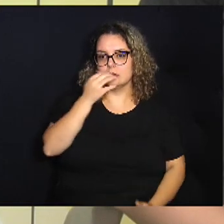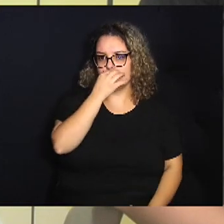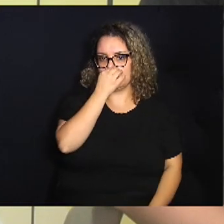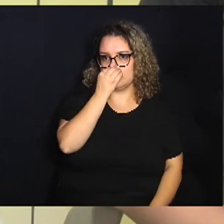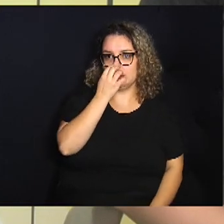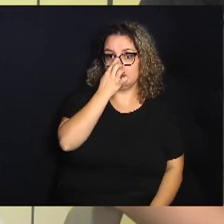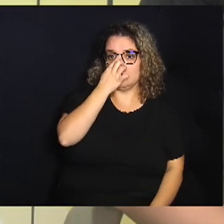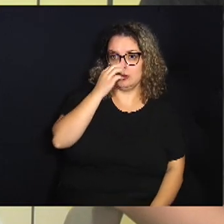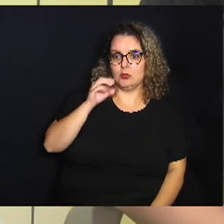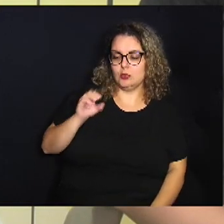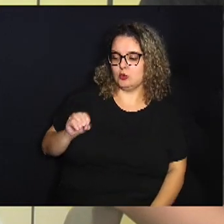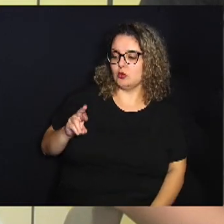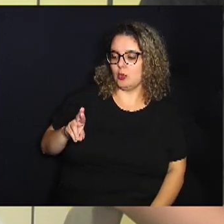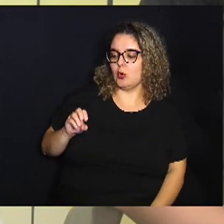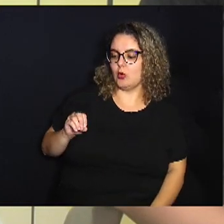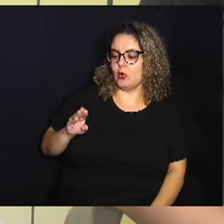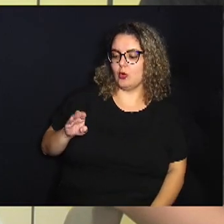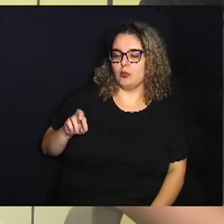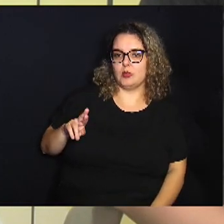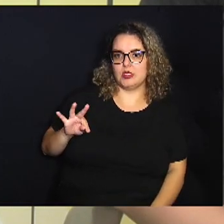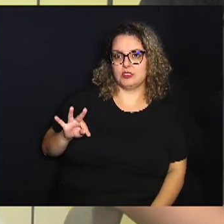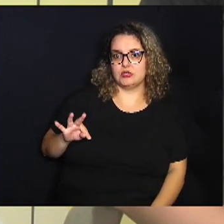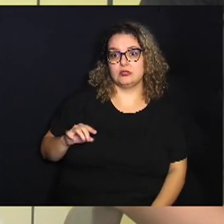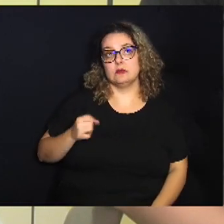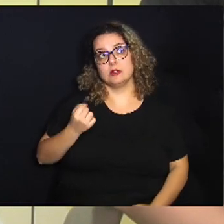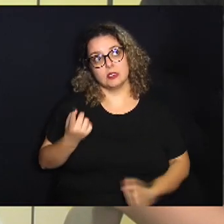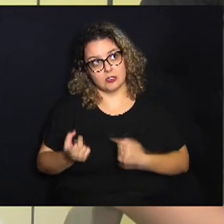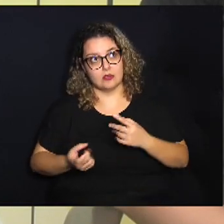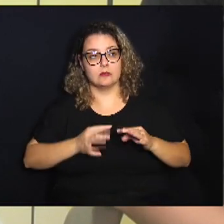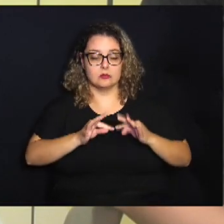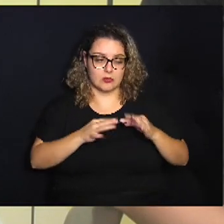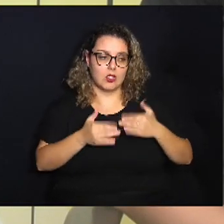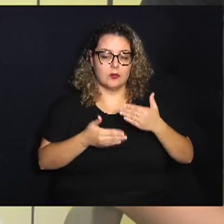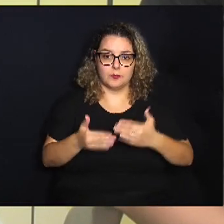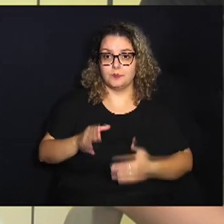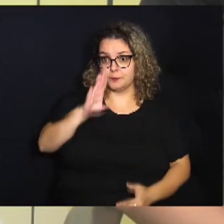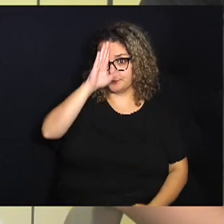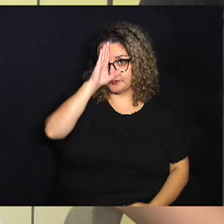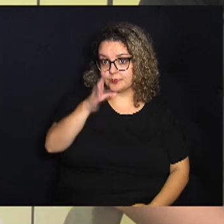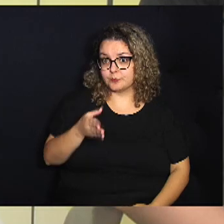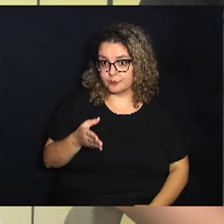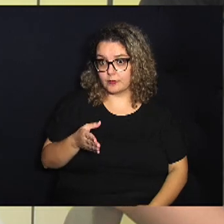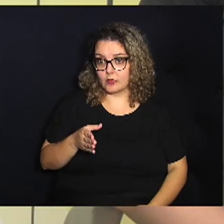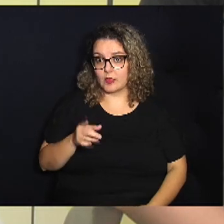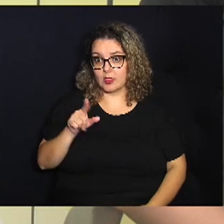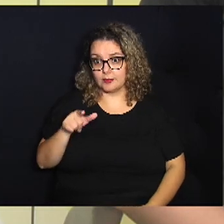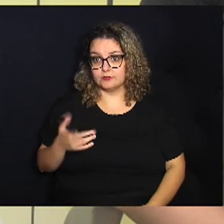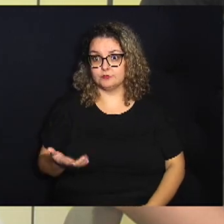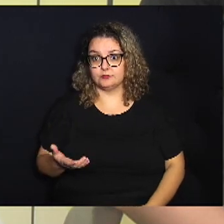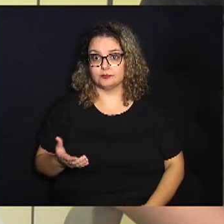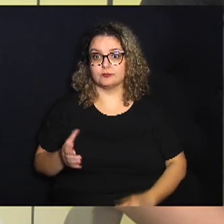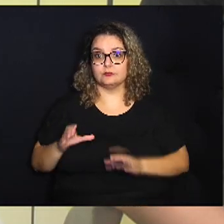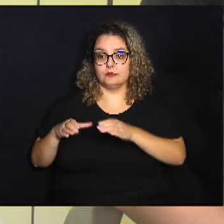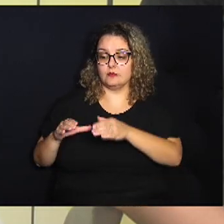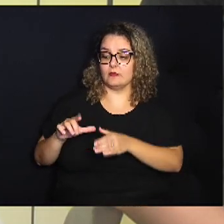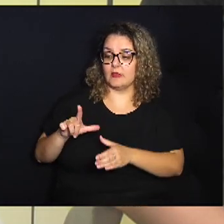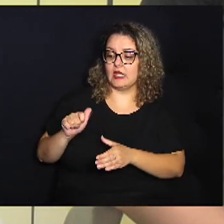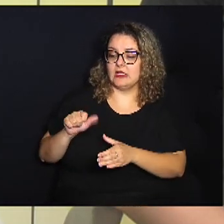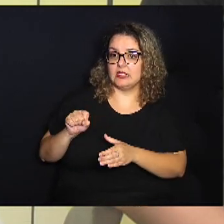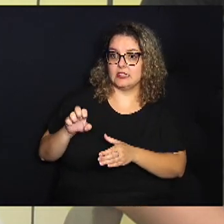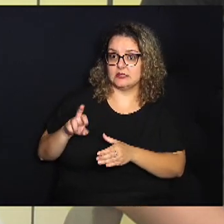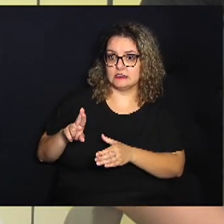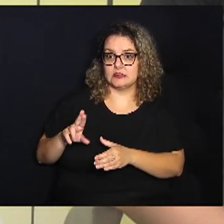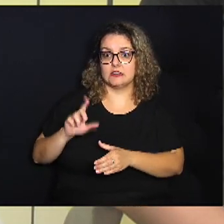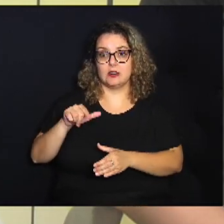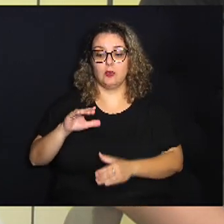Robert Scheid, ele teve alguns treinadores ao longo da carreira, e o principal deles, que foi na classe laser, que é o Klaus